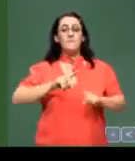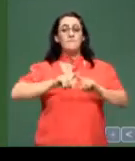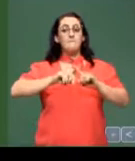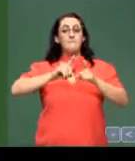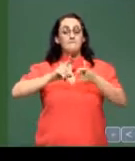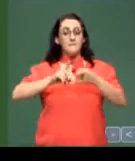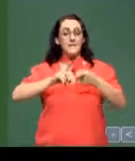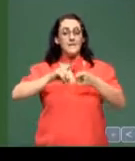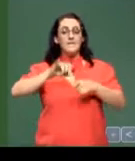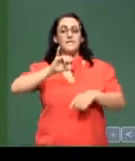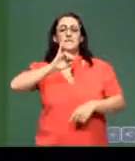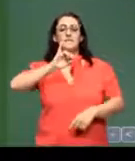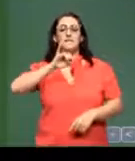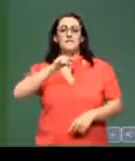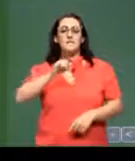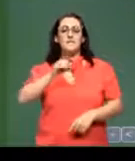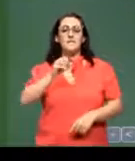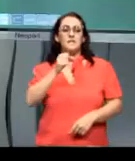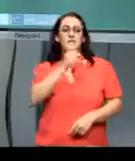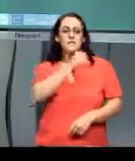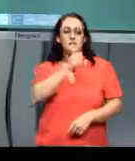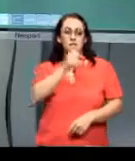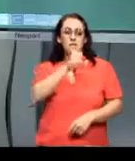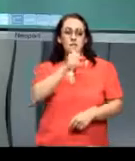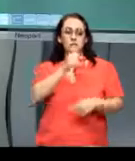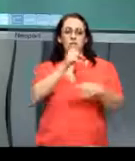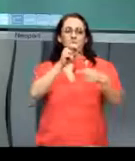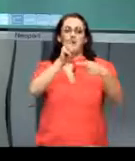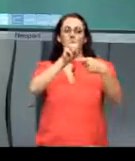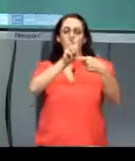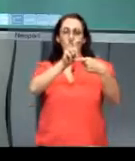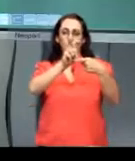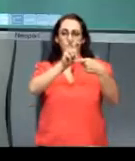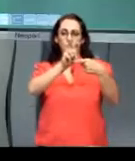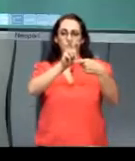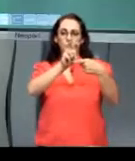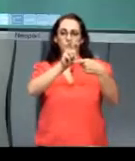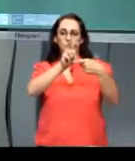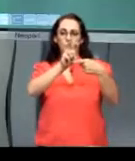menos 5 dividido